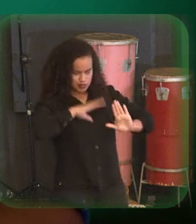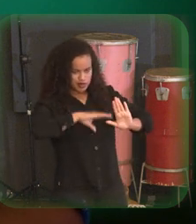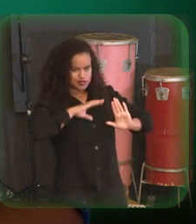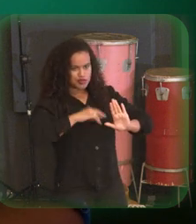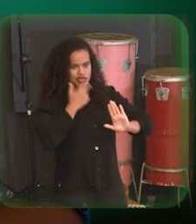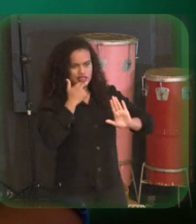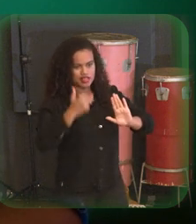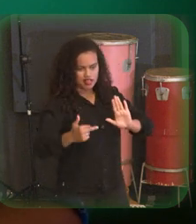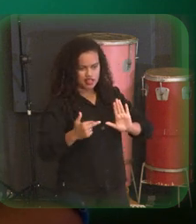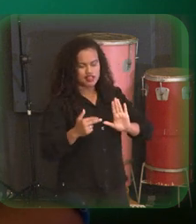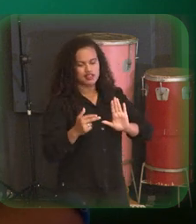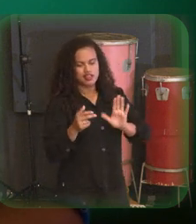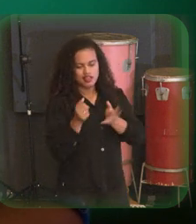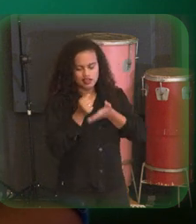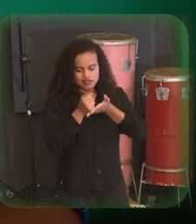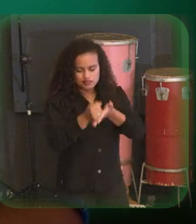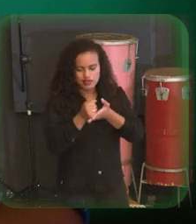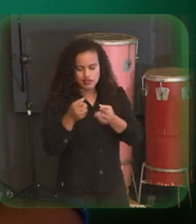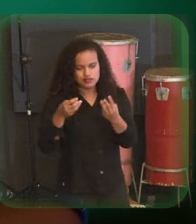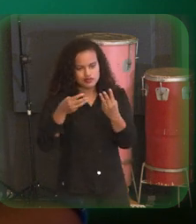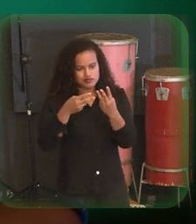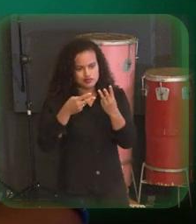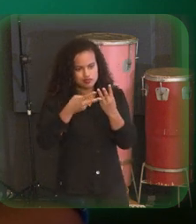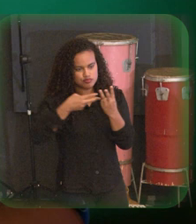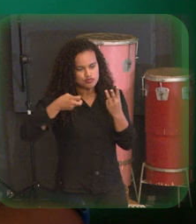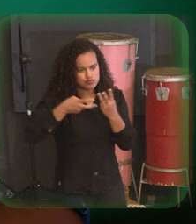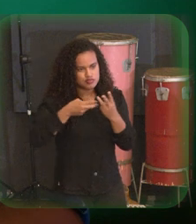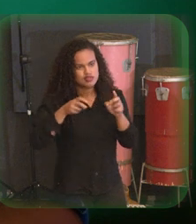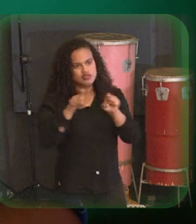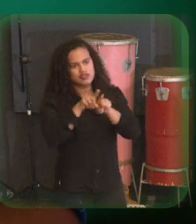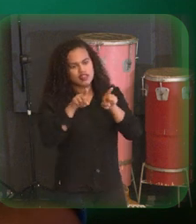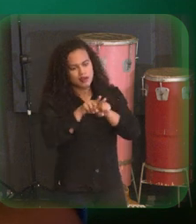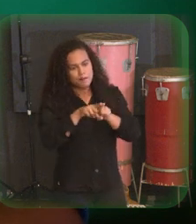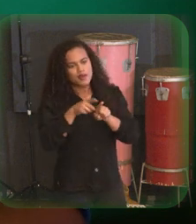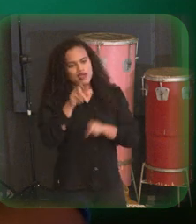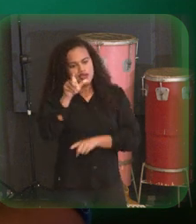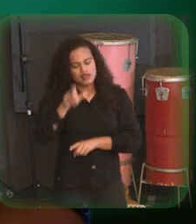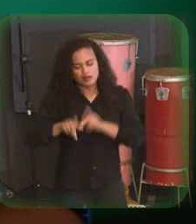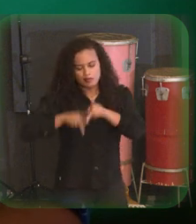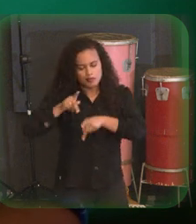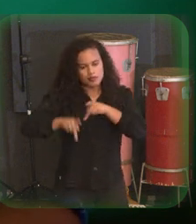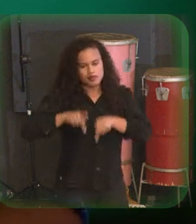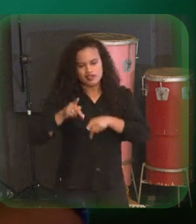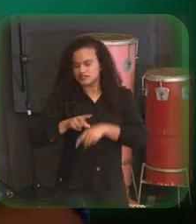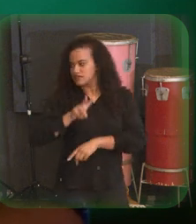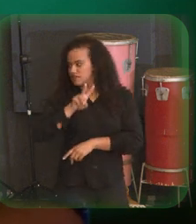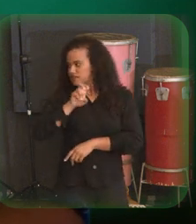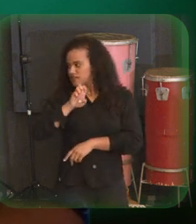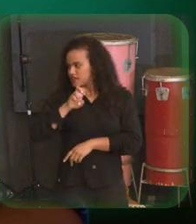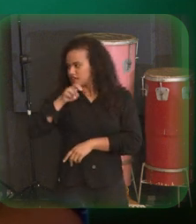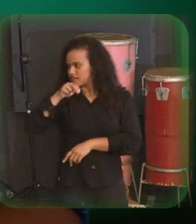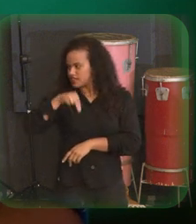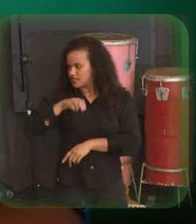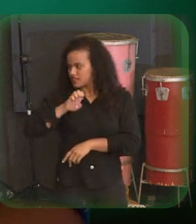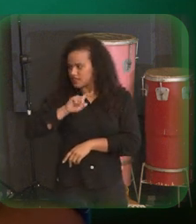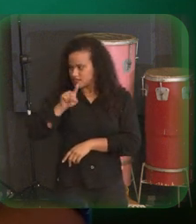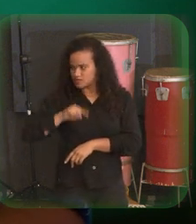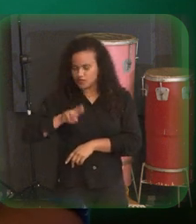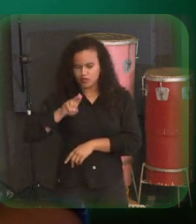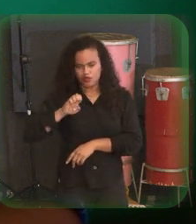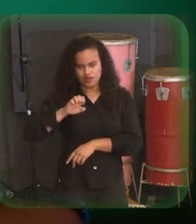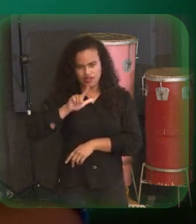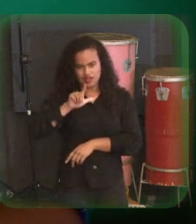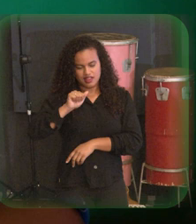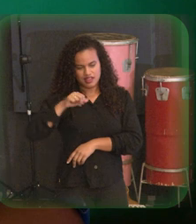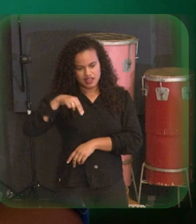para indígenas Uarau, imigrantes venezuelanos que estavam aqui em Recife, Pernambuco. E é sobre isso.